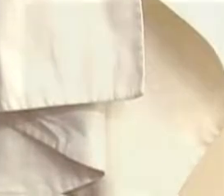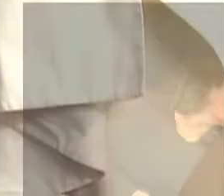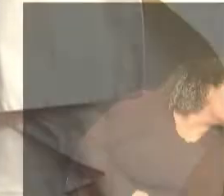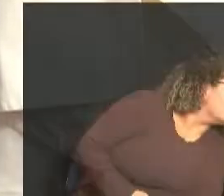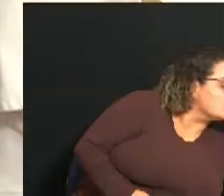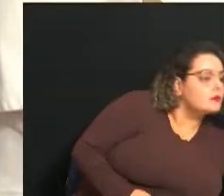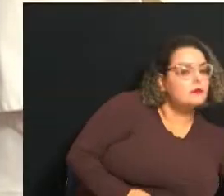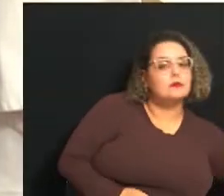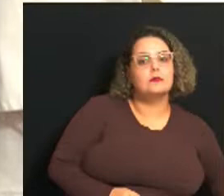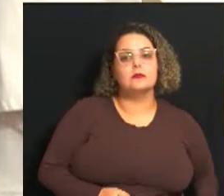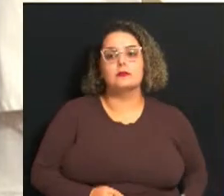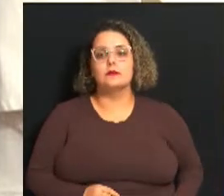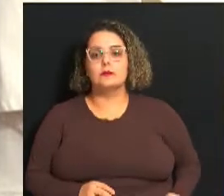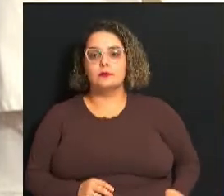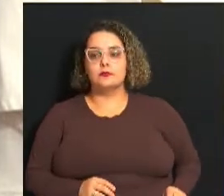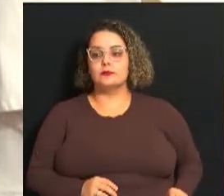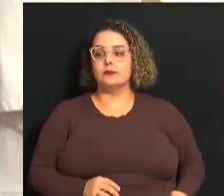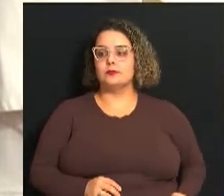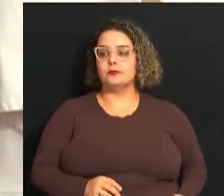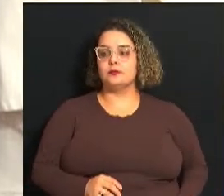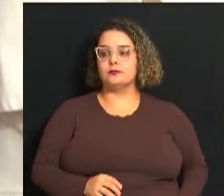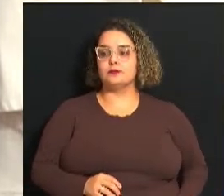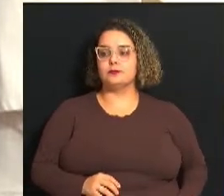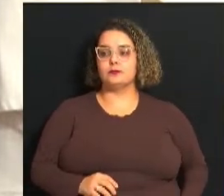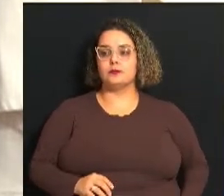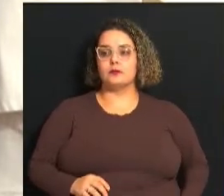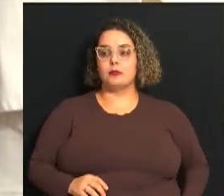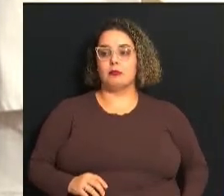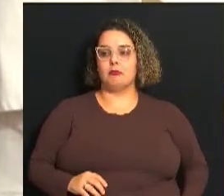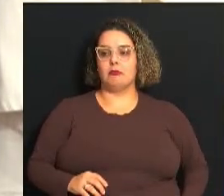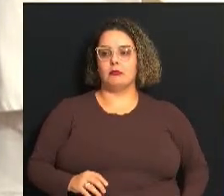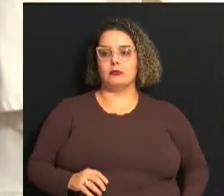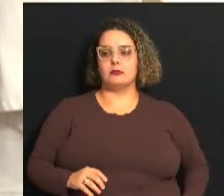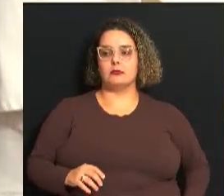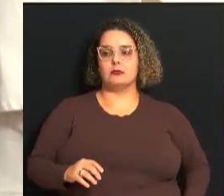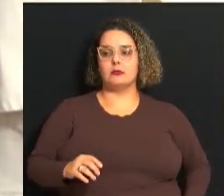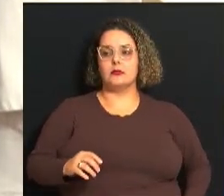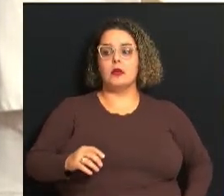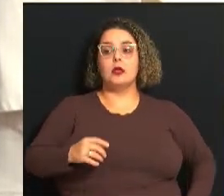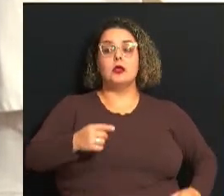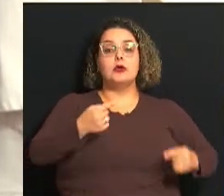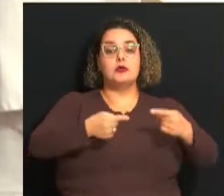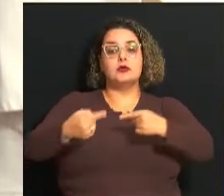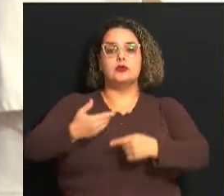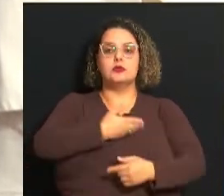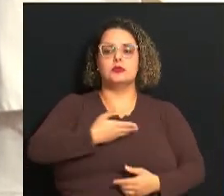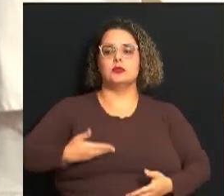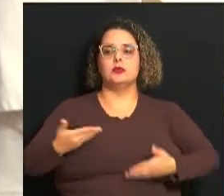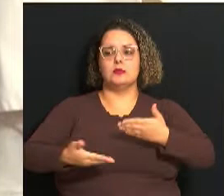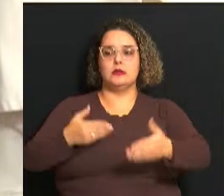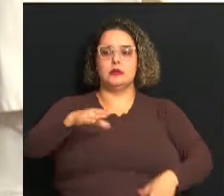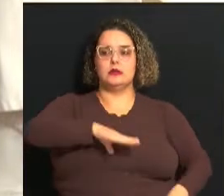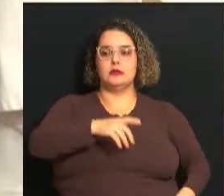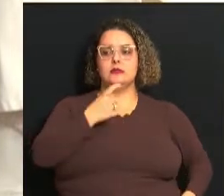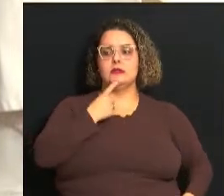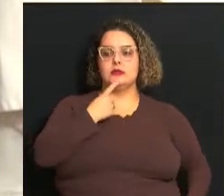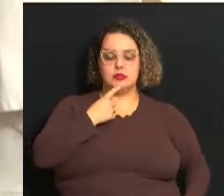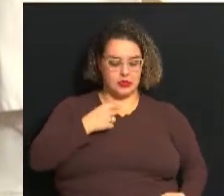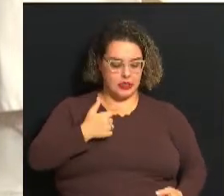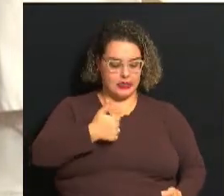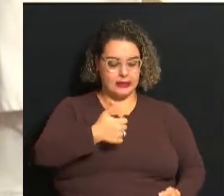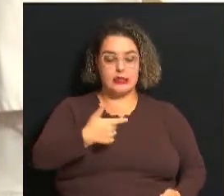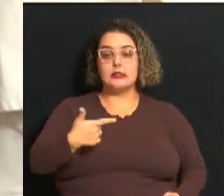reunião da comissão especial de estudos que Analisa e discute a importância do funcionalismo público de Campinas a